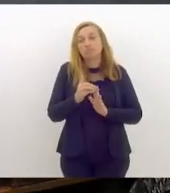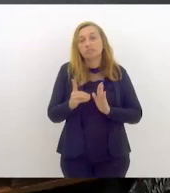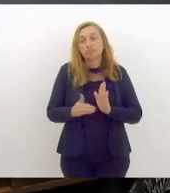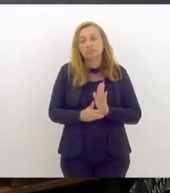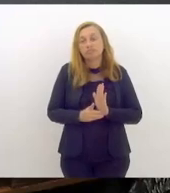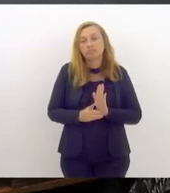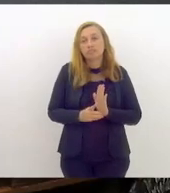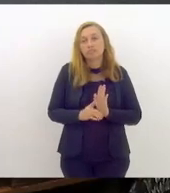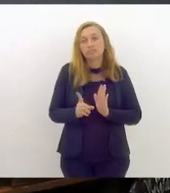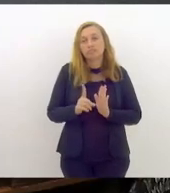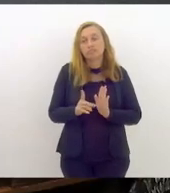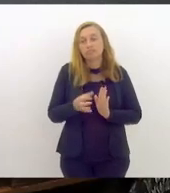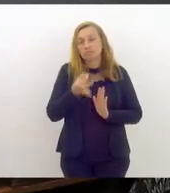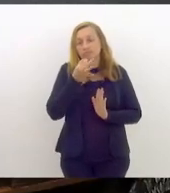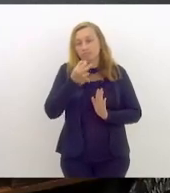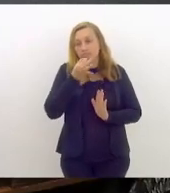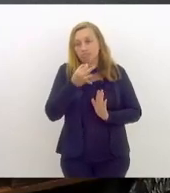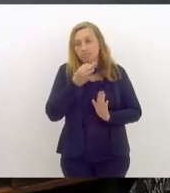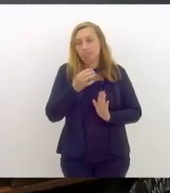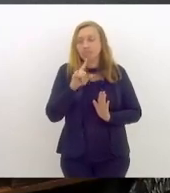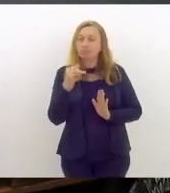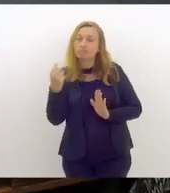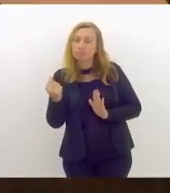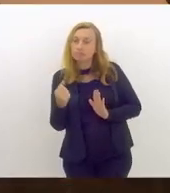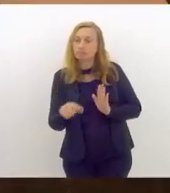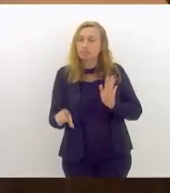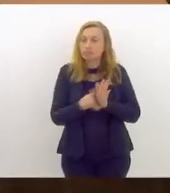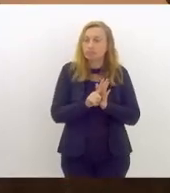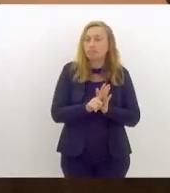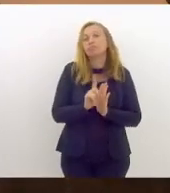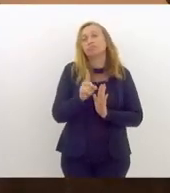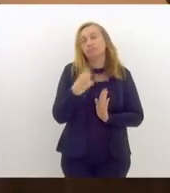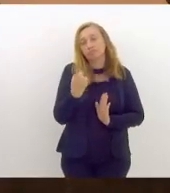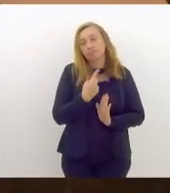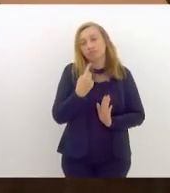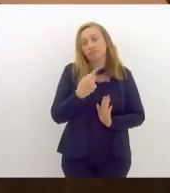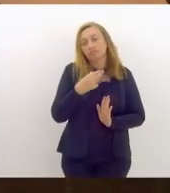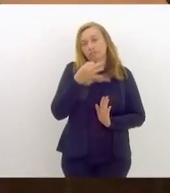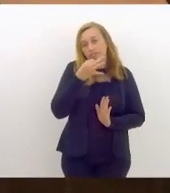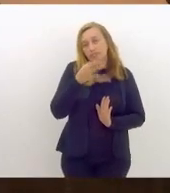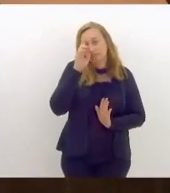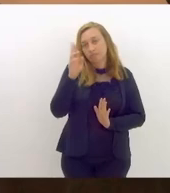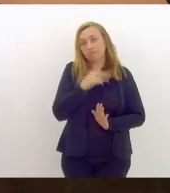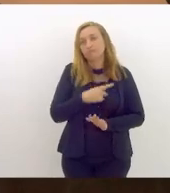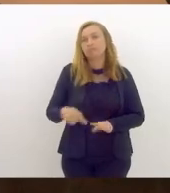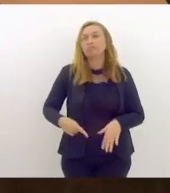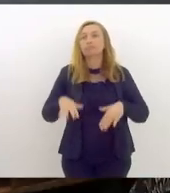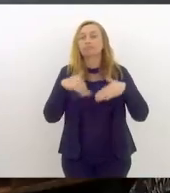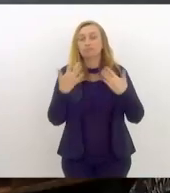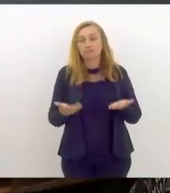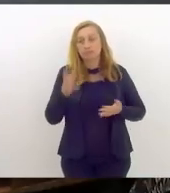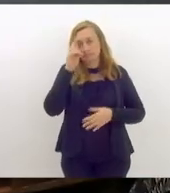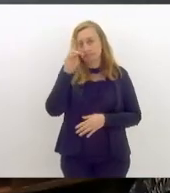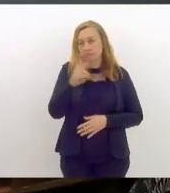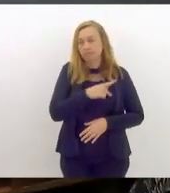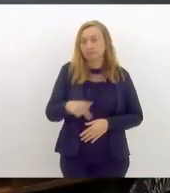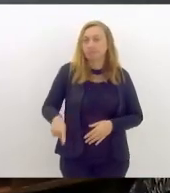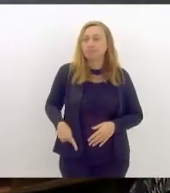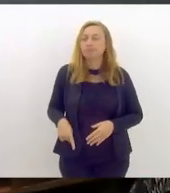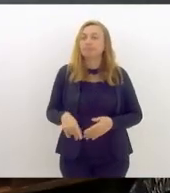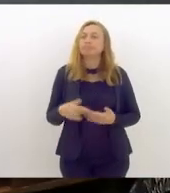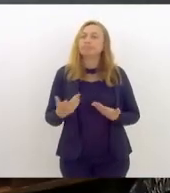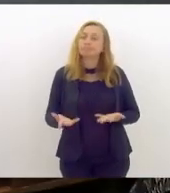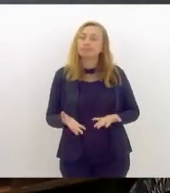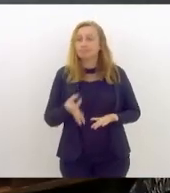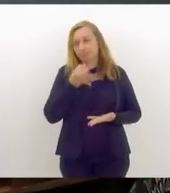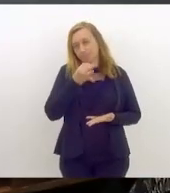gente não opina. A linha poligonal em lei nós opinamos, presidente. Então, presidente, nós vamos. Eu estou dando uma